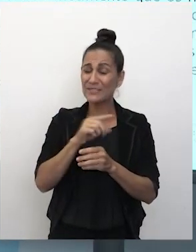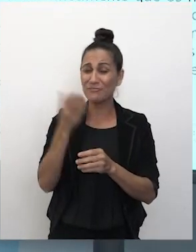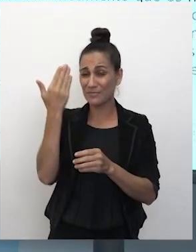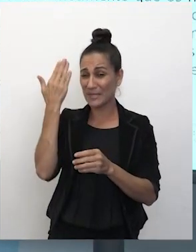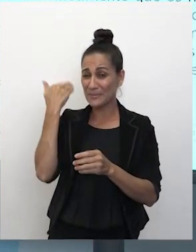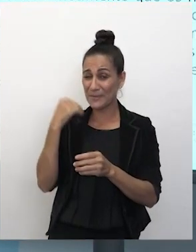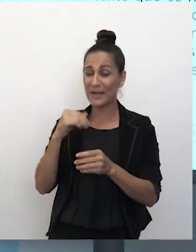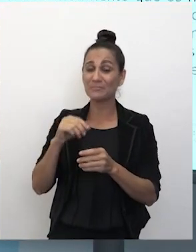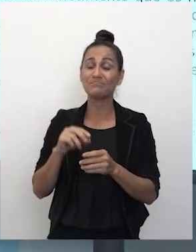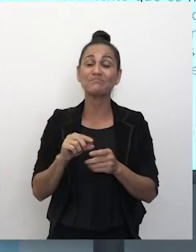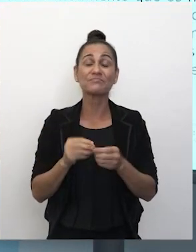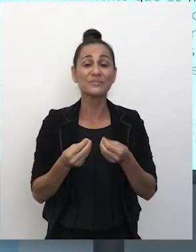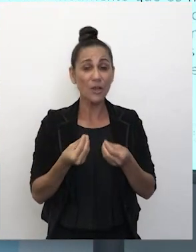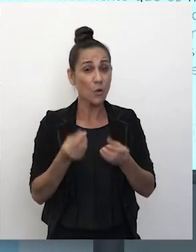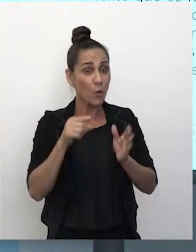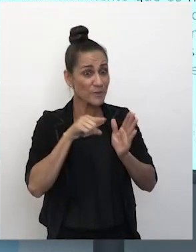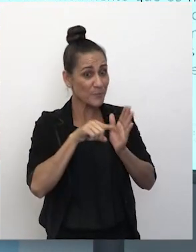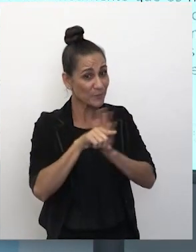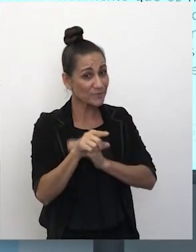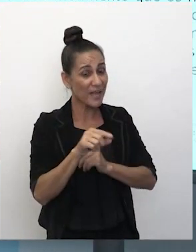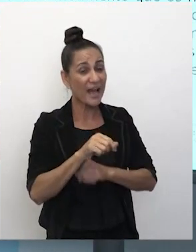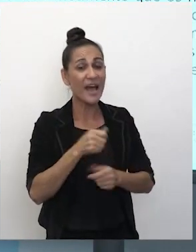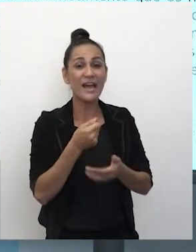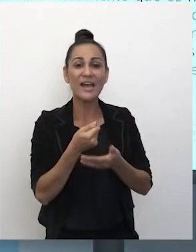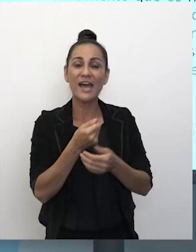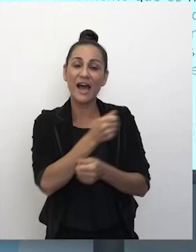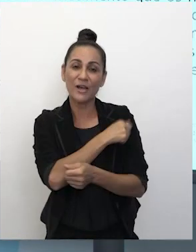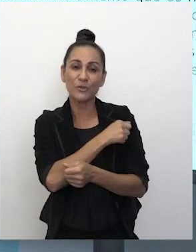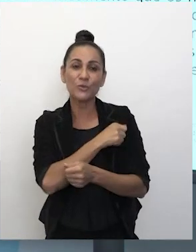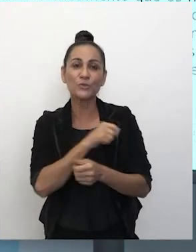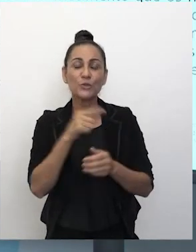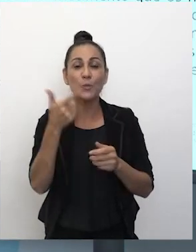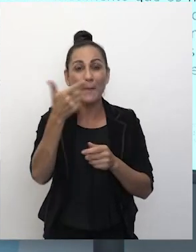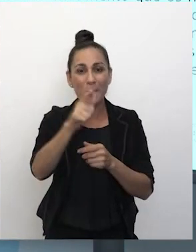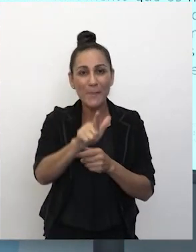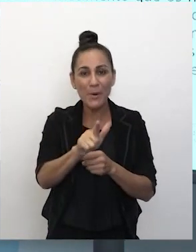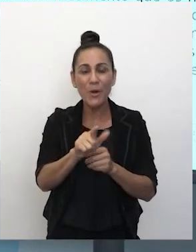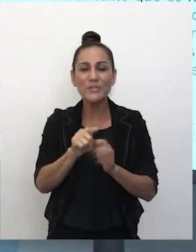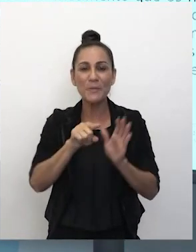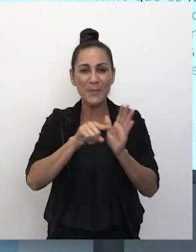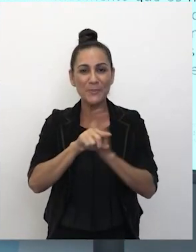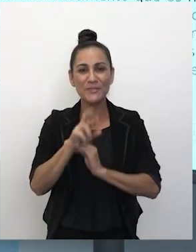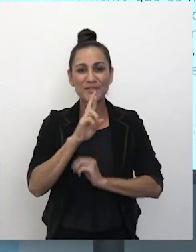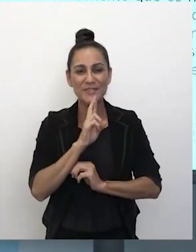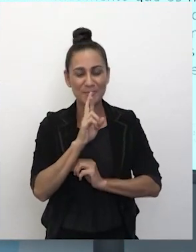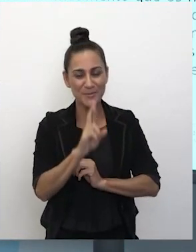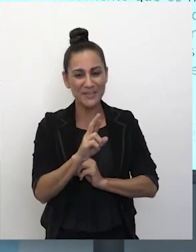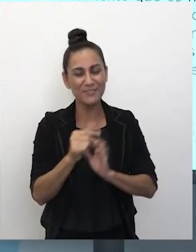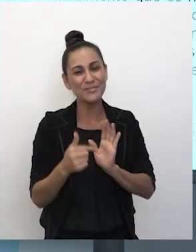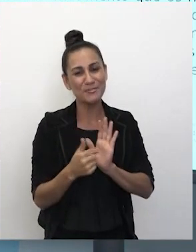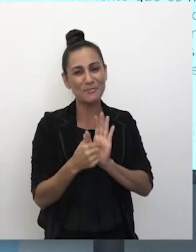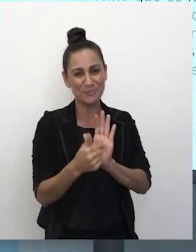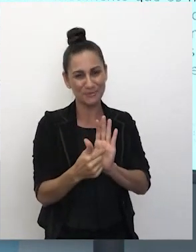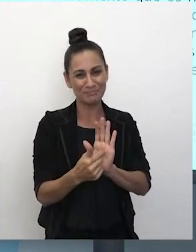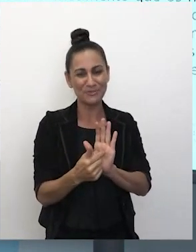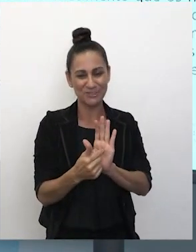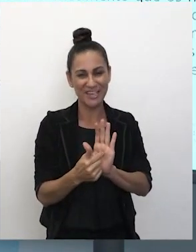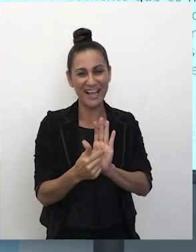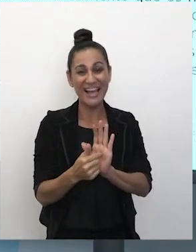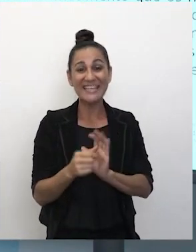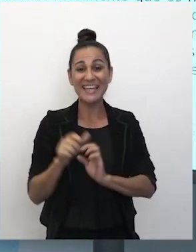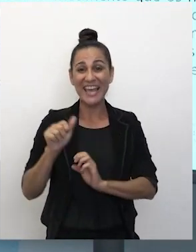alguém fizer essa pergunta para você, estudante, numa próxima oportunidade, você já vai ter um nome para apontar aí, que é o nome